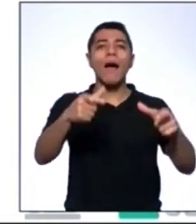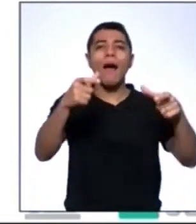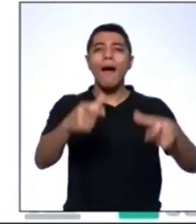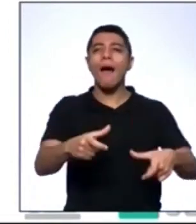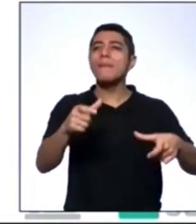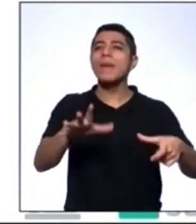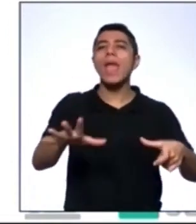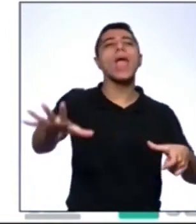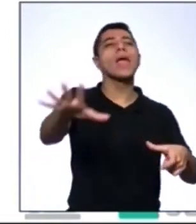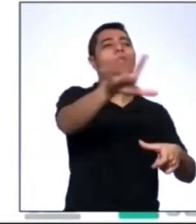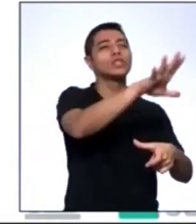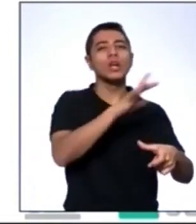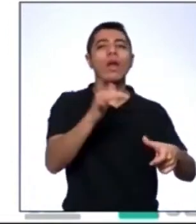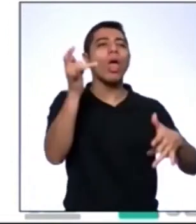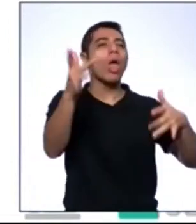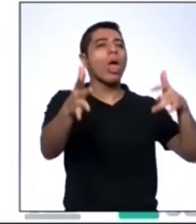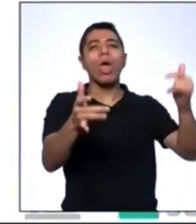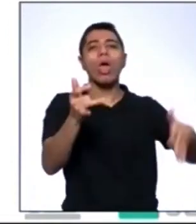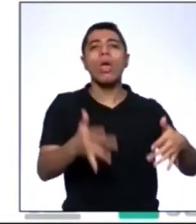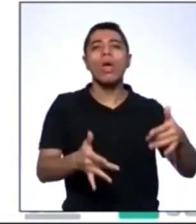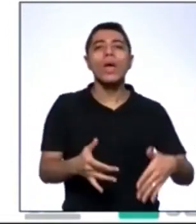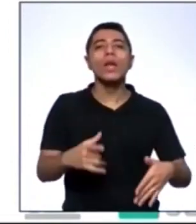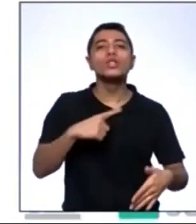vem, resuma assim, ó, resume comigo, ó.